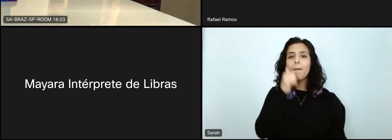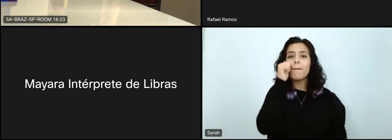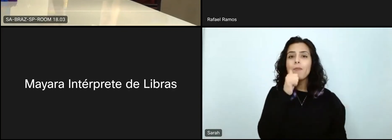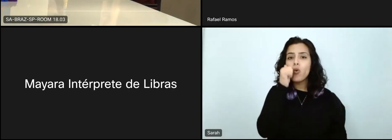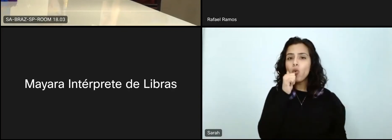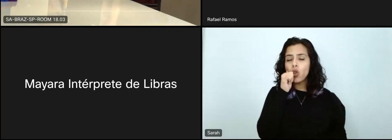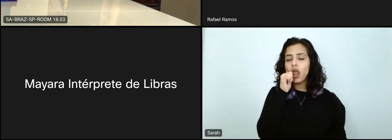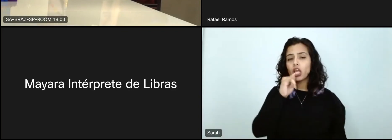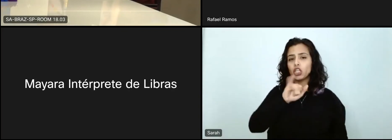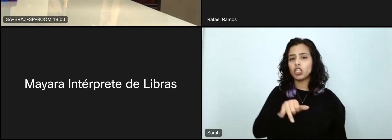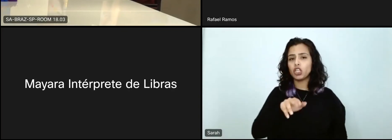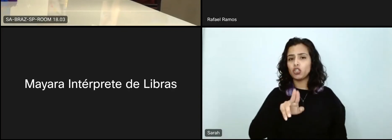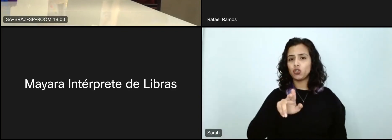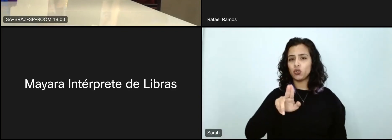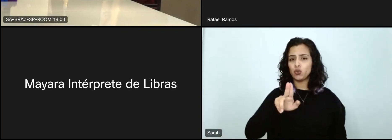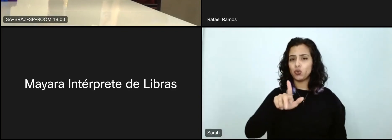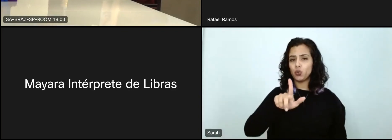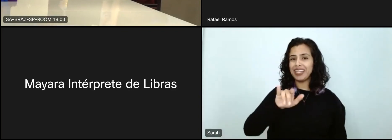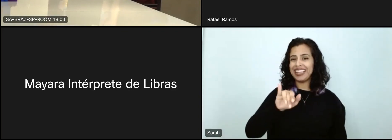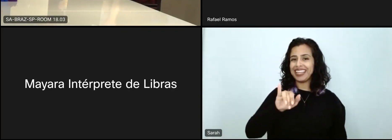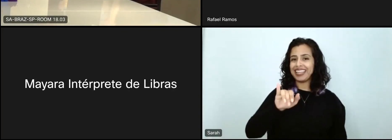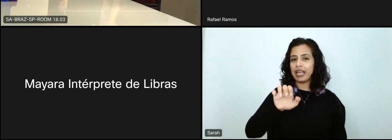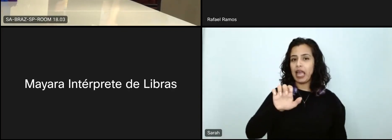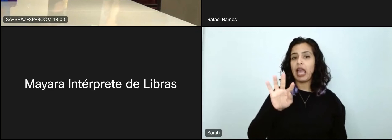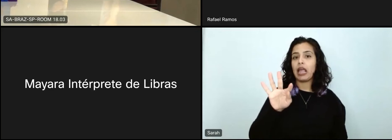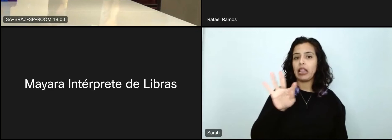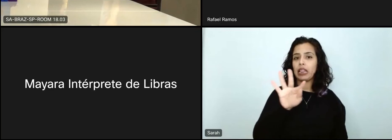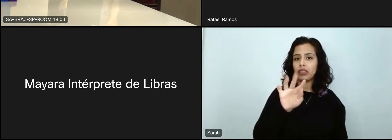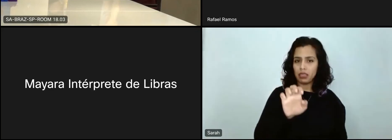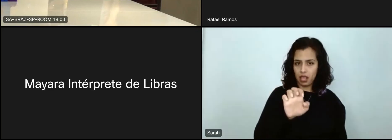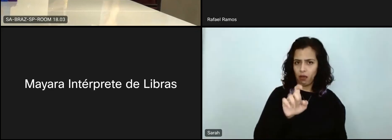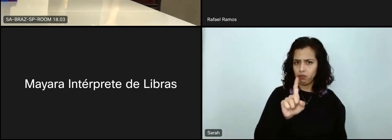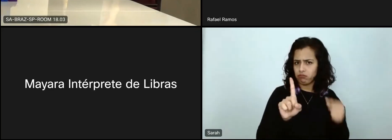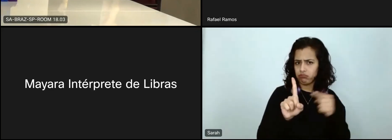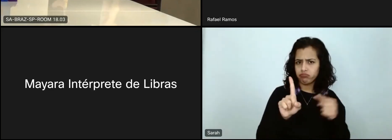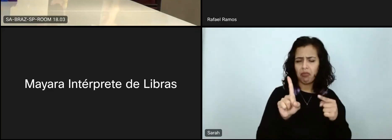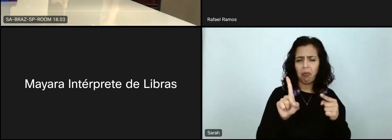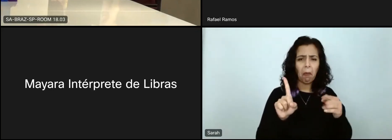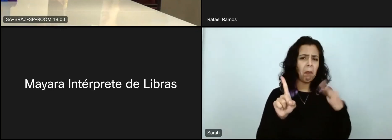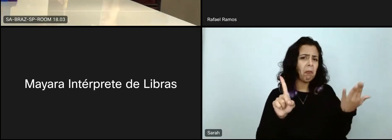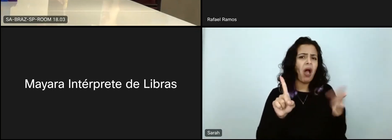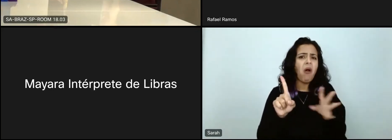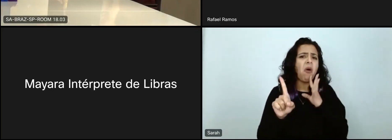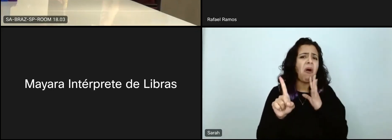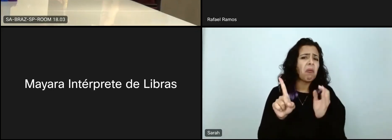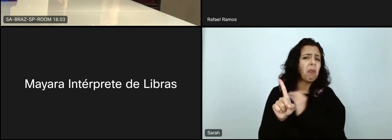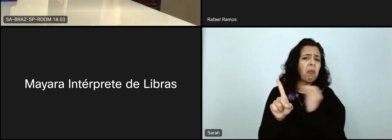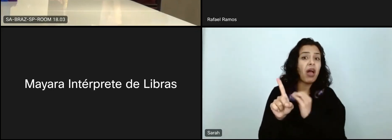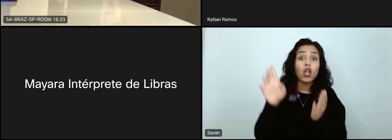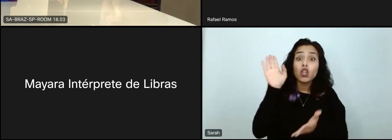tinha nada de seguidores. De uma hora para outra, ela estava sendo uma influenciadora de mais de, sei lá, 30 milhões de